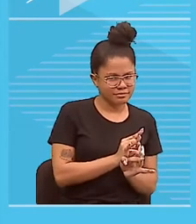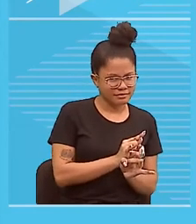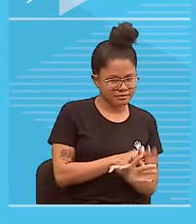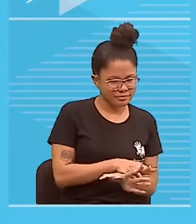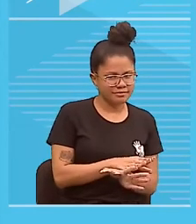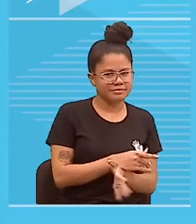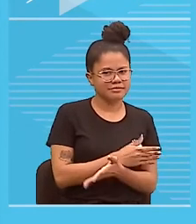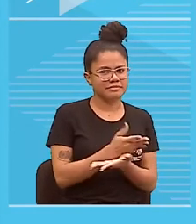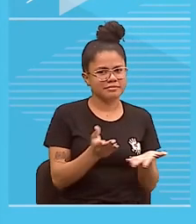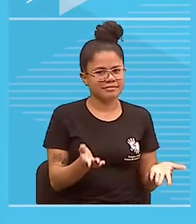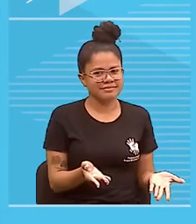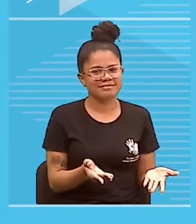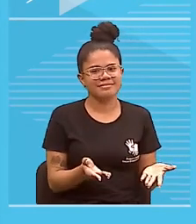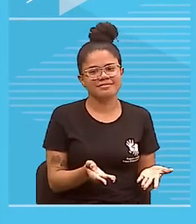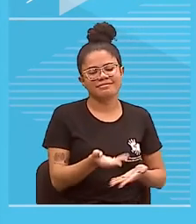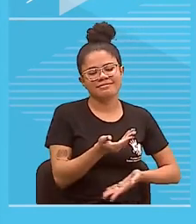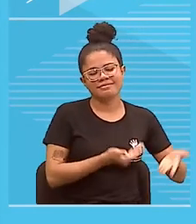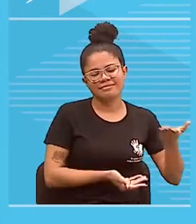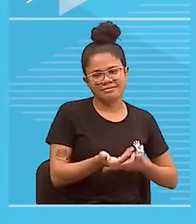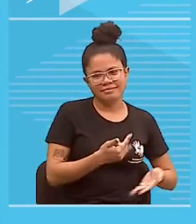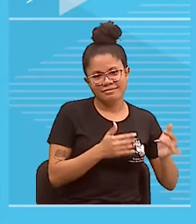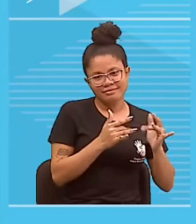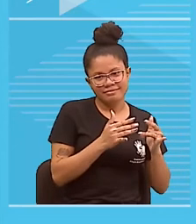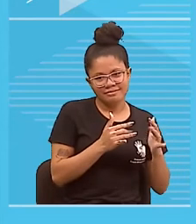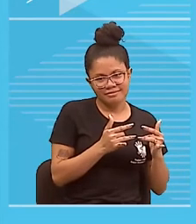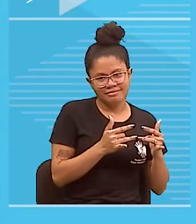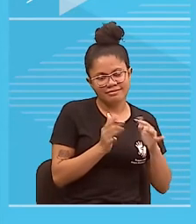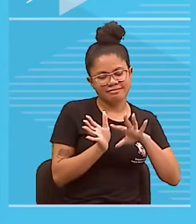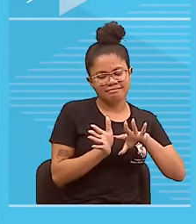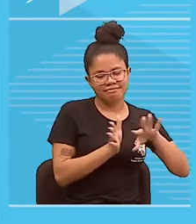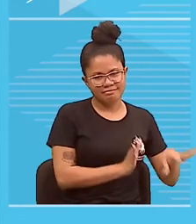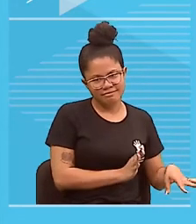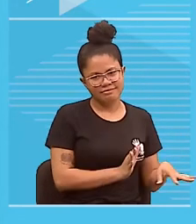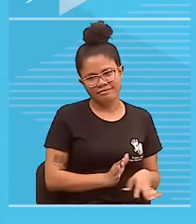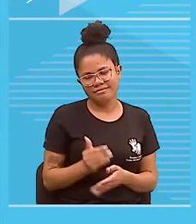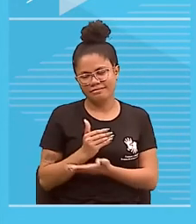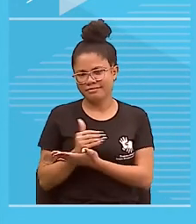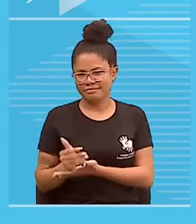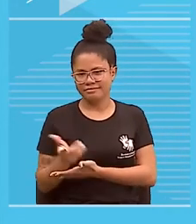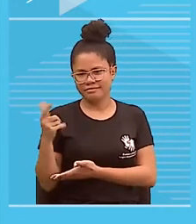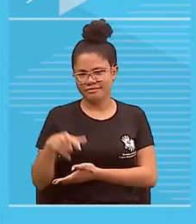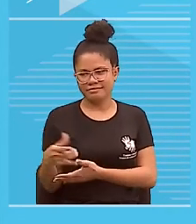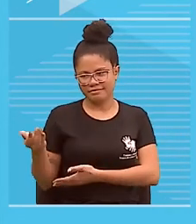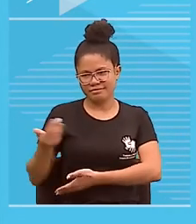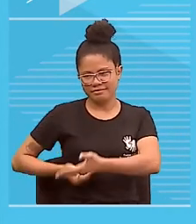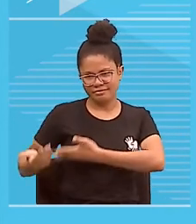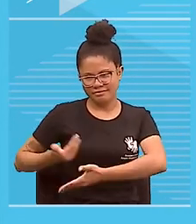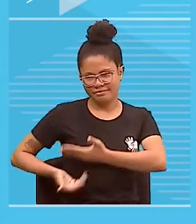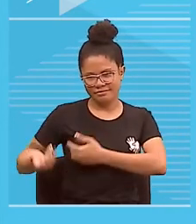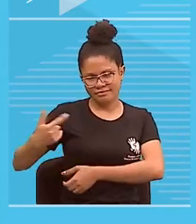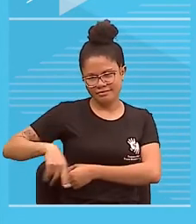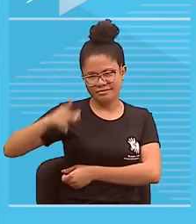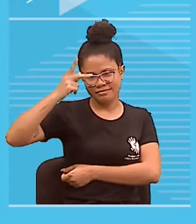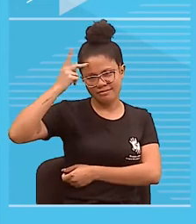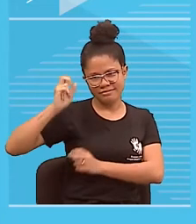pessoa que você está se relacionando atualmente estabelecer a ligação a relação com o outro né